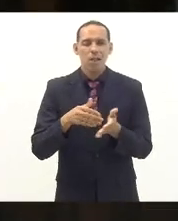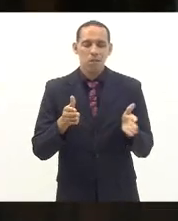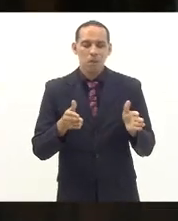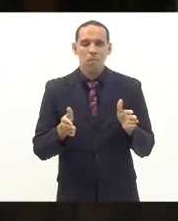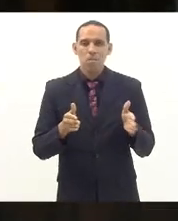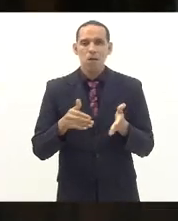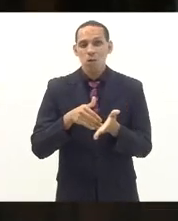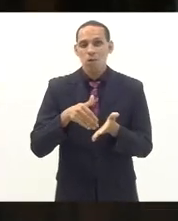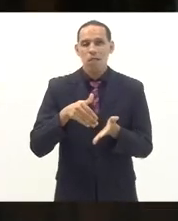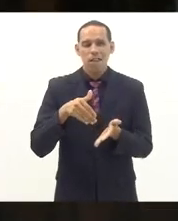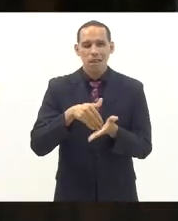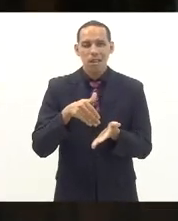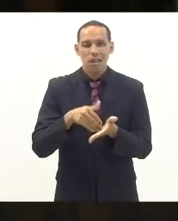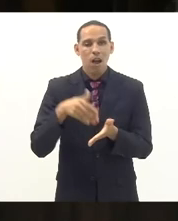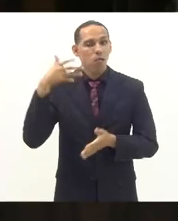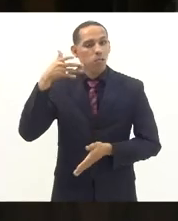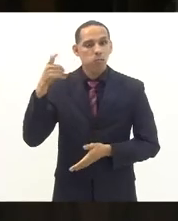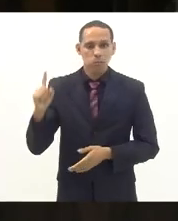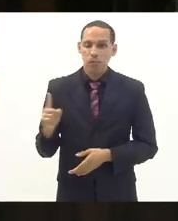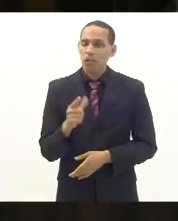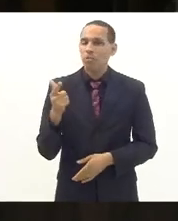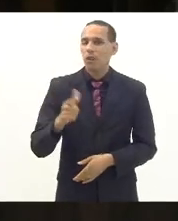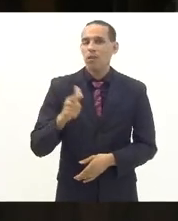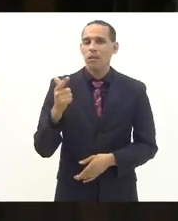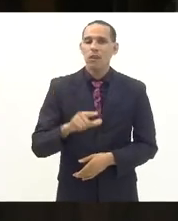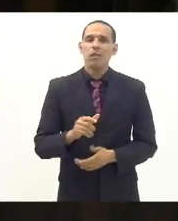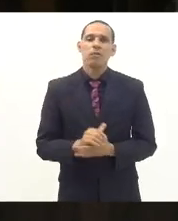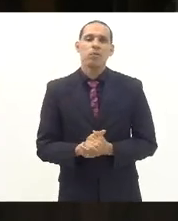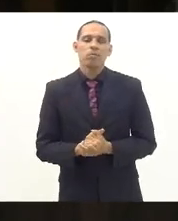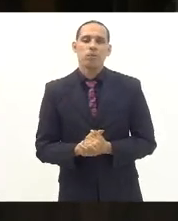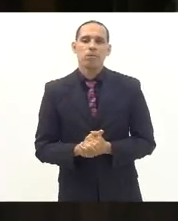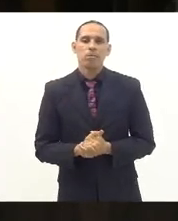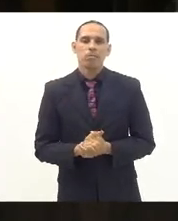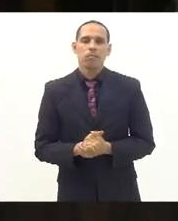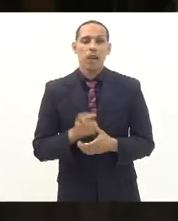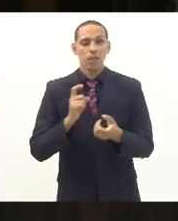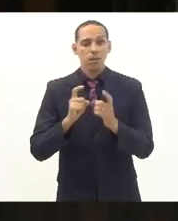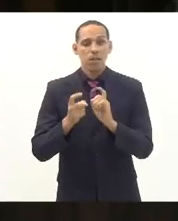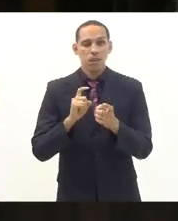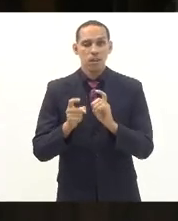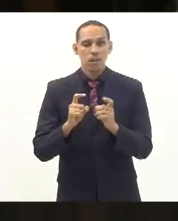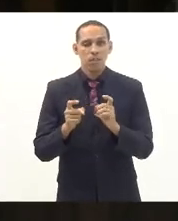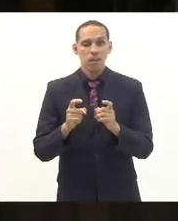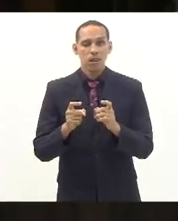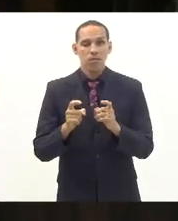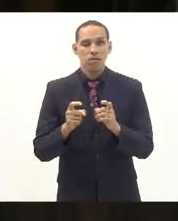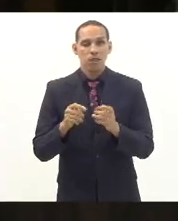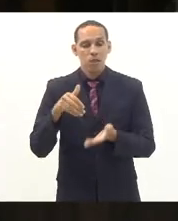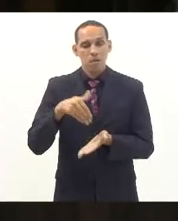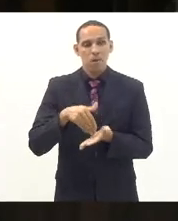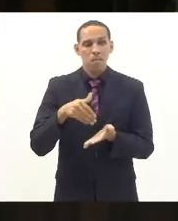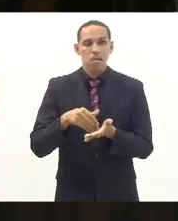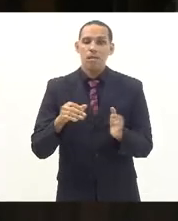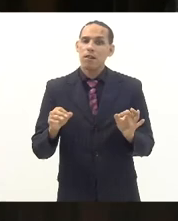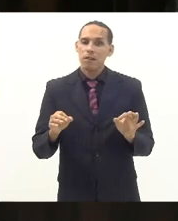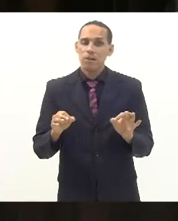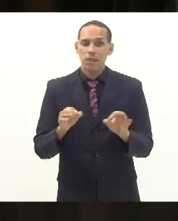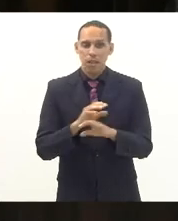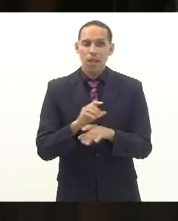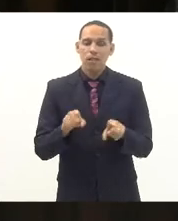em não havendo oradores inscritos declaro a sessão do expediente final também